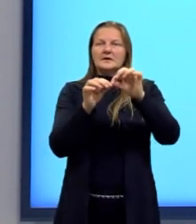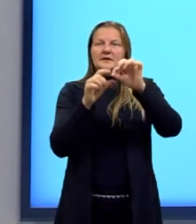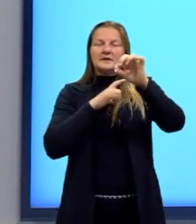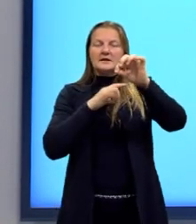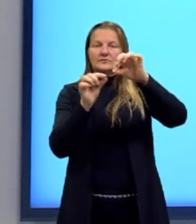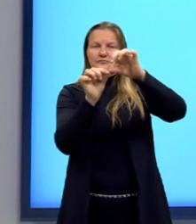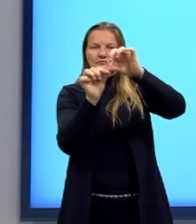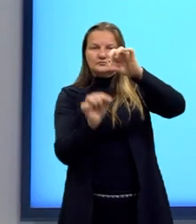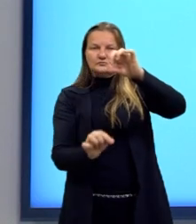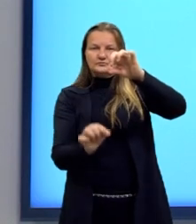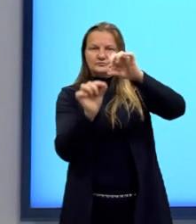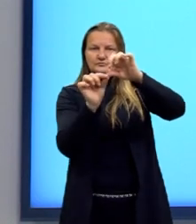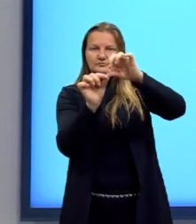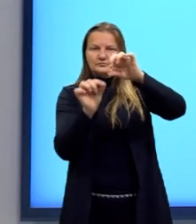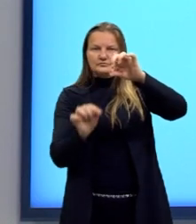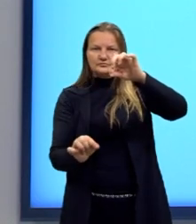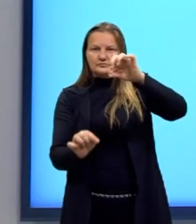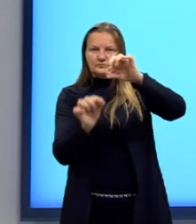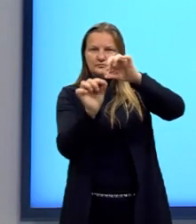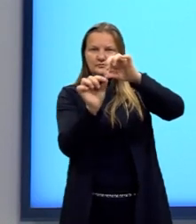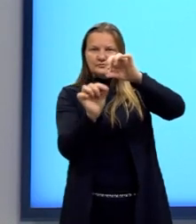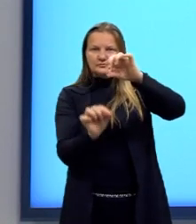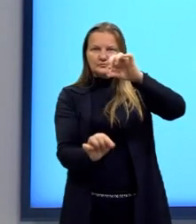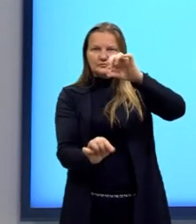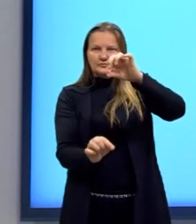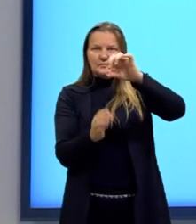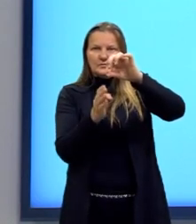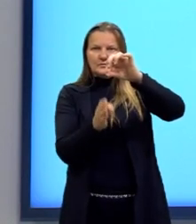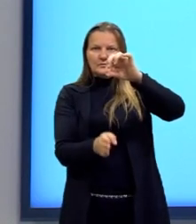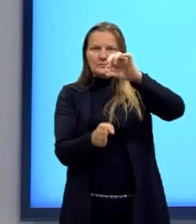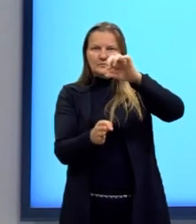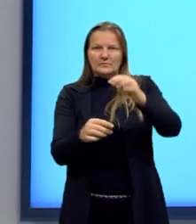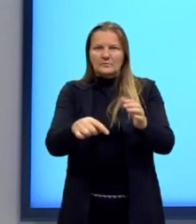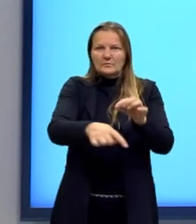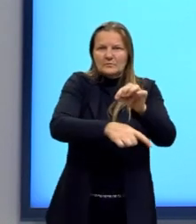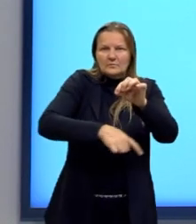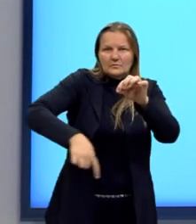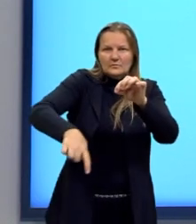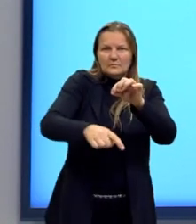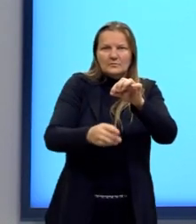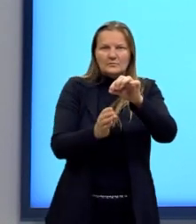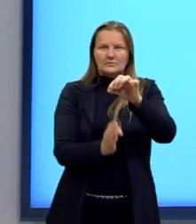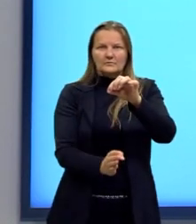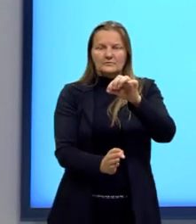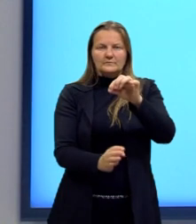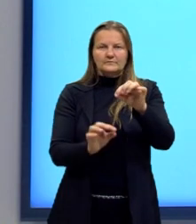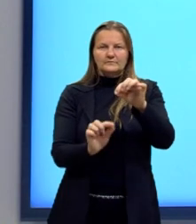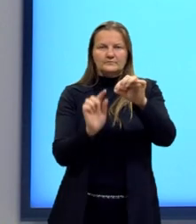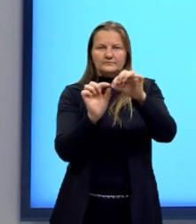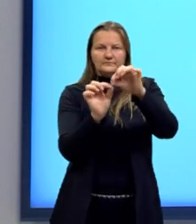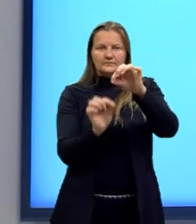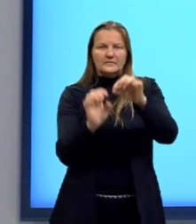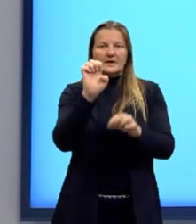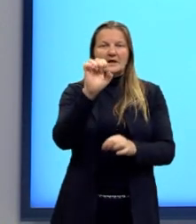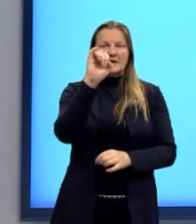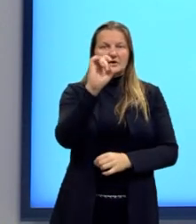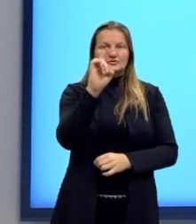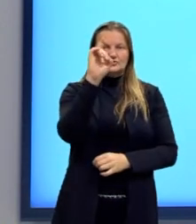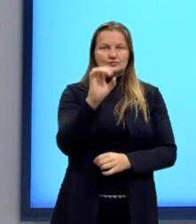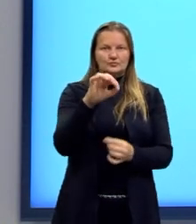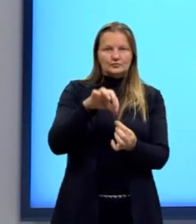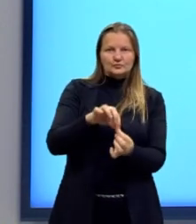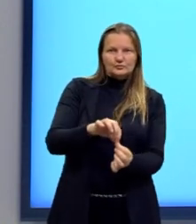segmento que parte do vértice até o Ponto Central da nossa base então aqui seria o nosso eixo né